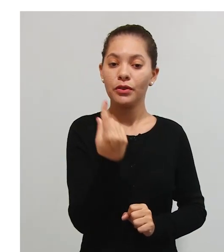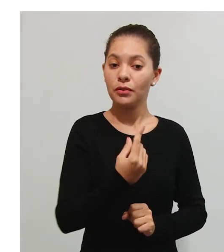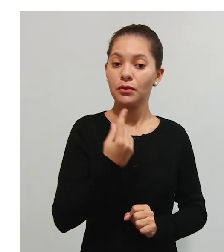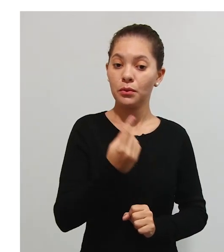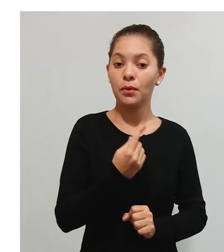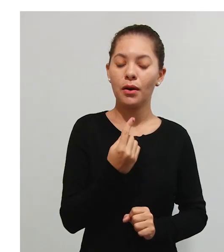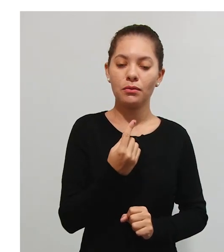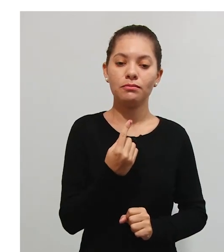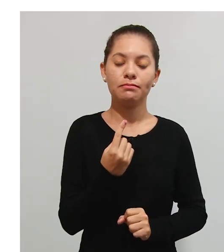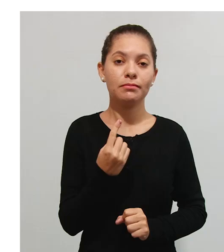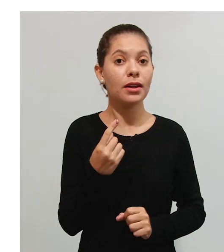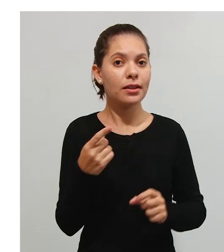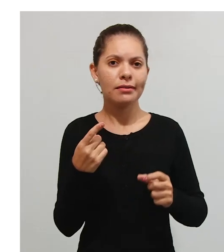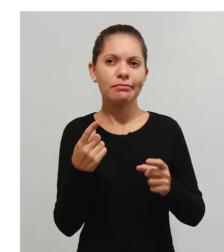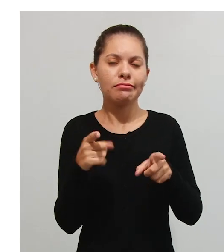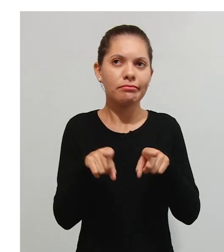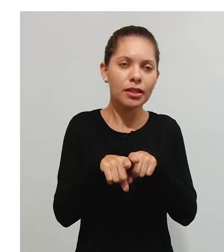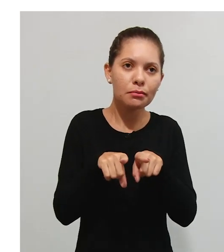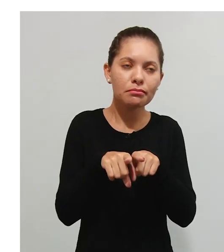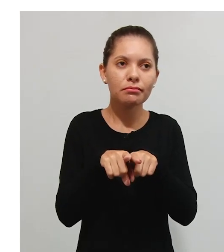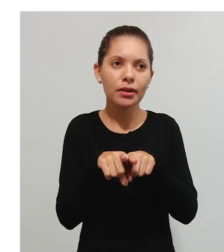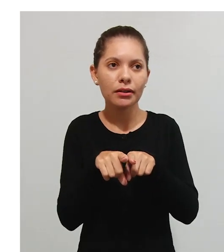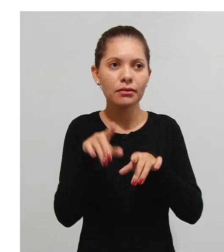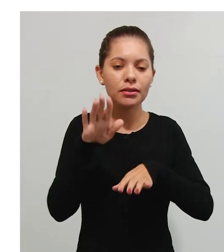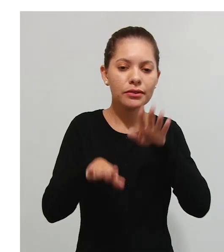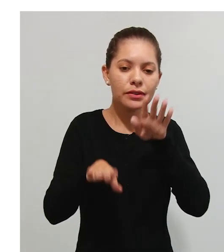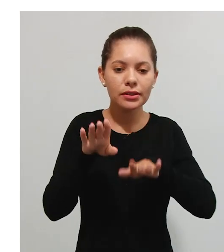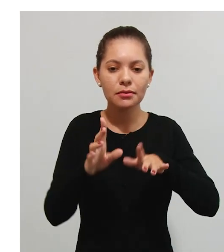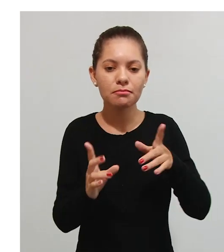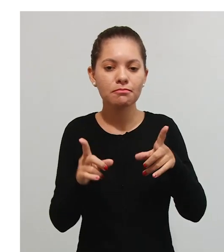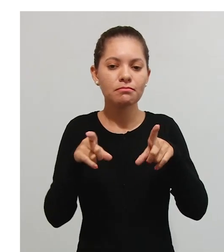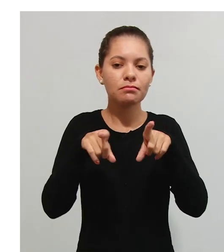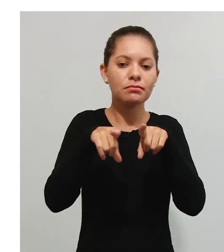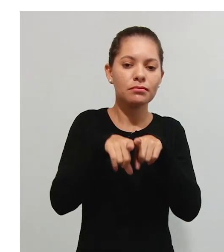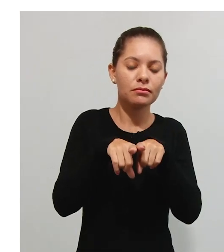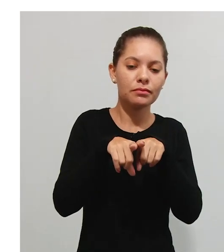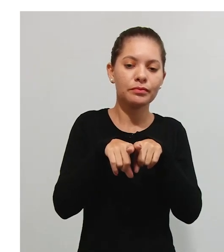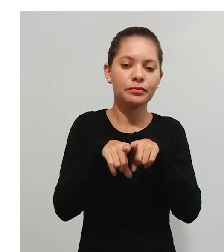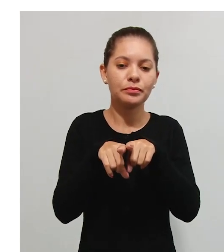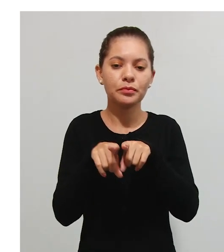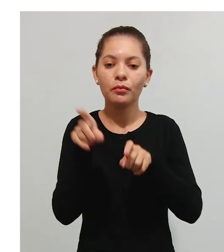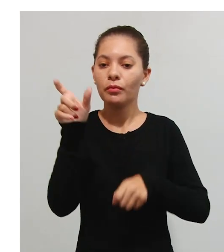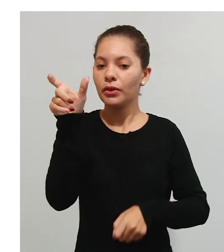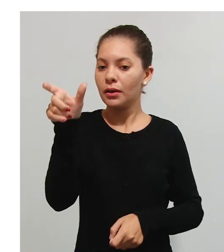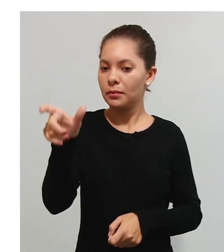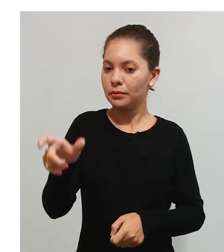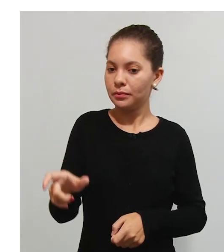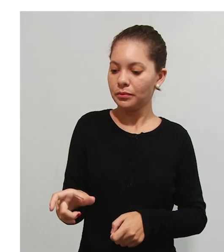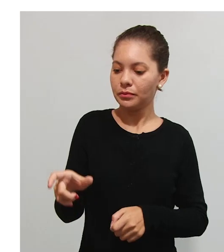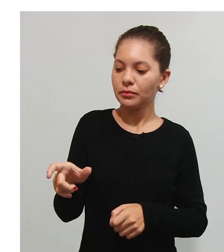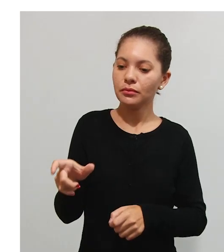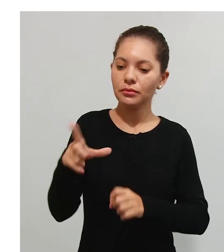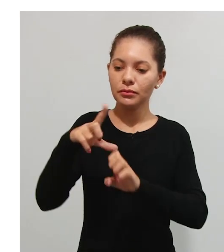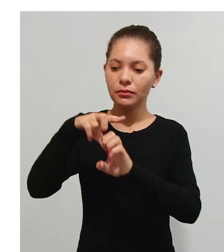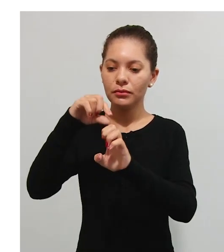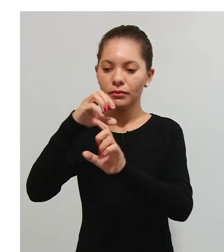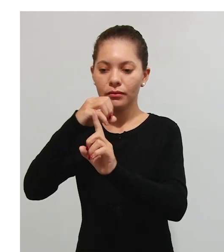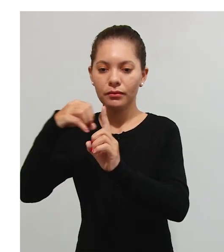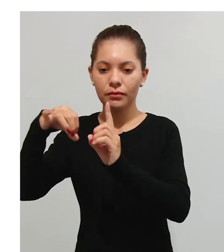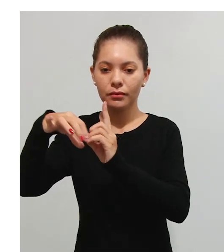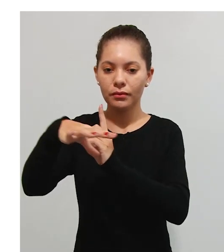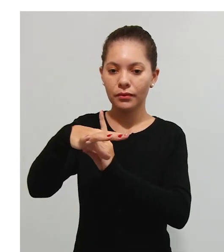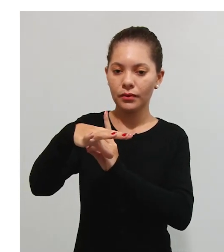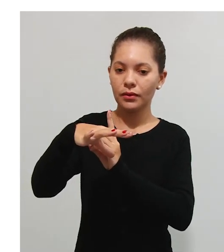também é individual, mas ela tem possíveis parcerias. Já o empreendedorismo social, como nós vimos no slide anterior,